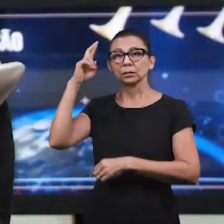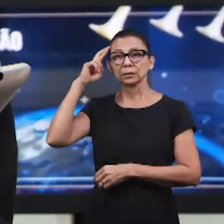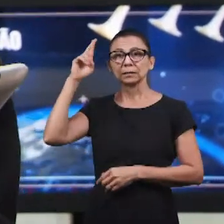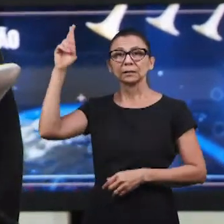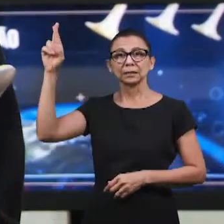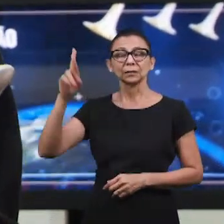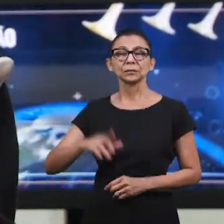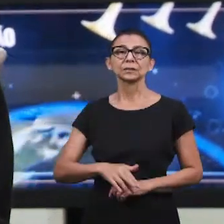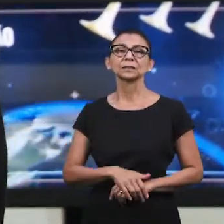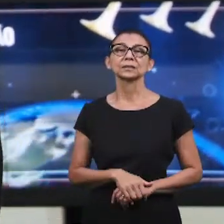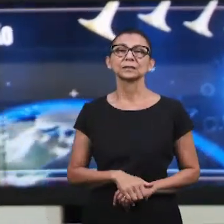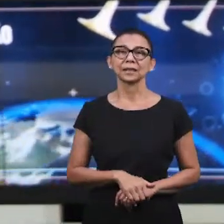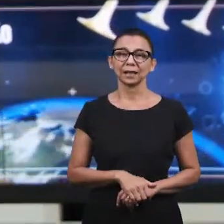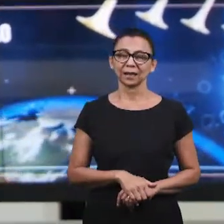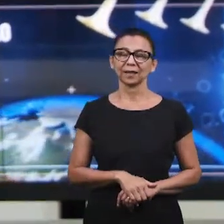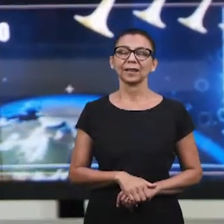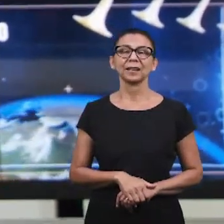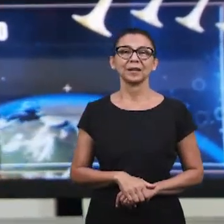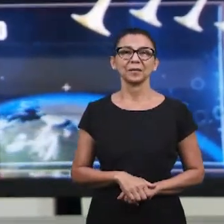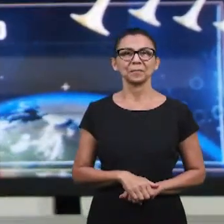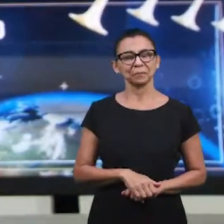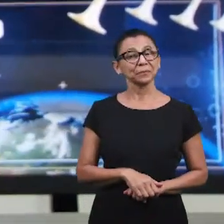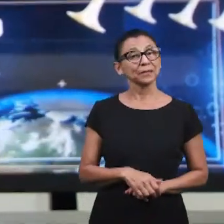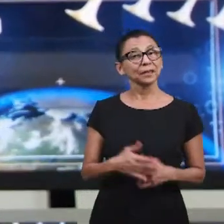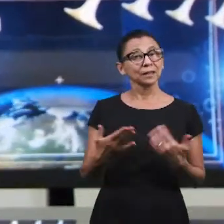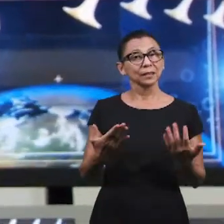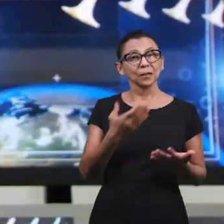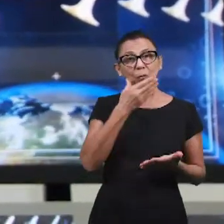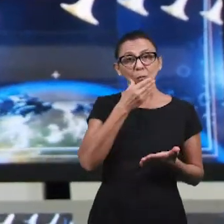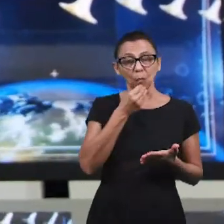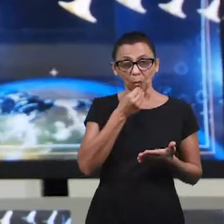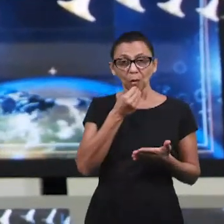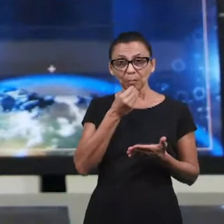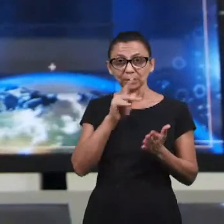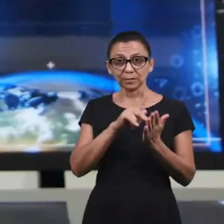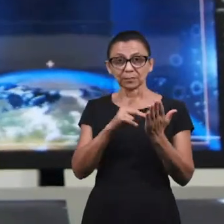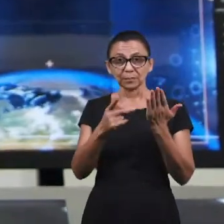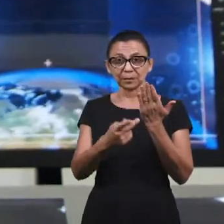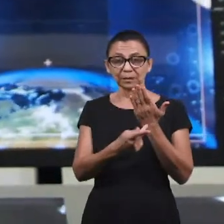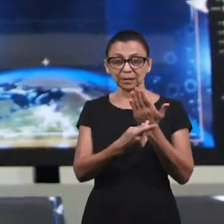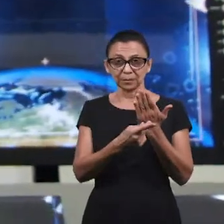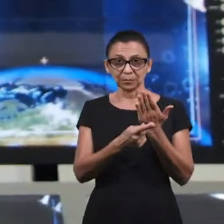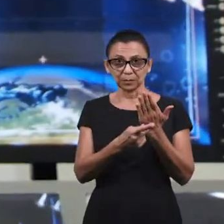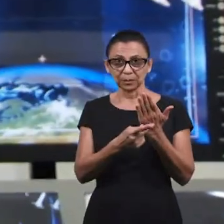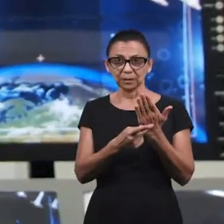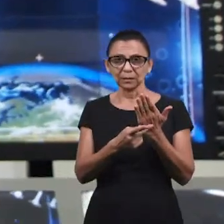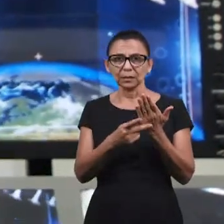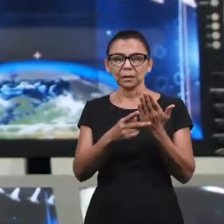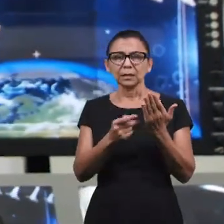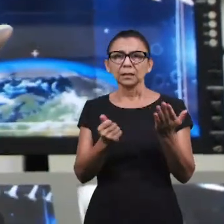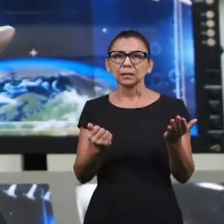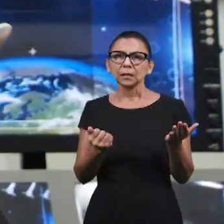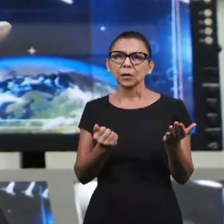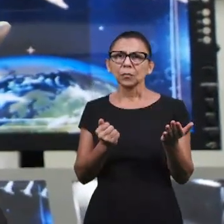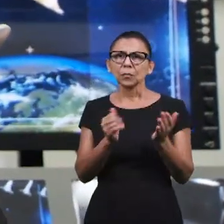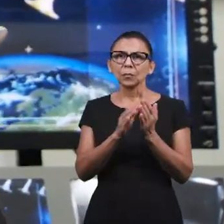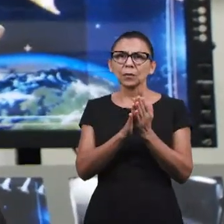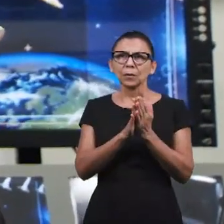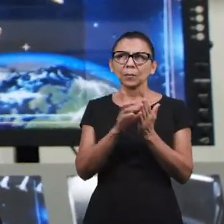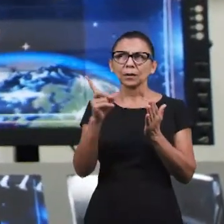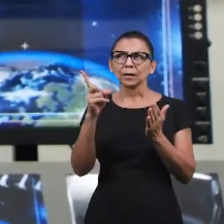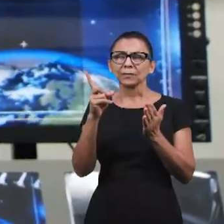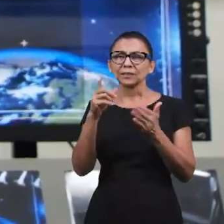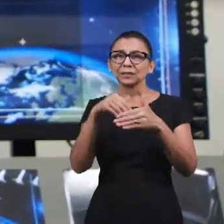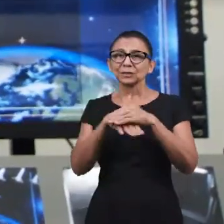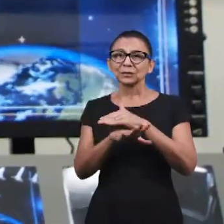escondeu o tesouro no seu coração, como está lá no Salmo 119, no versículo 11. Escondi a tua palavra no